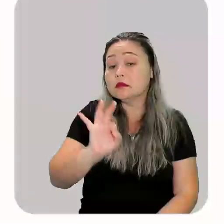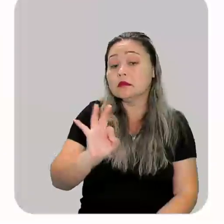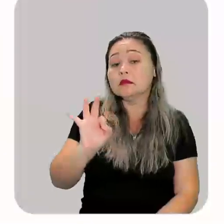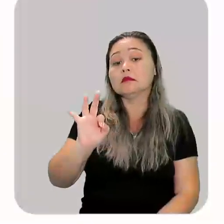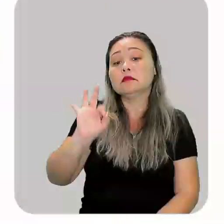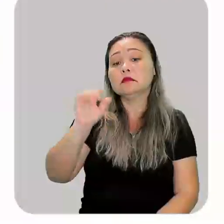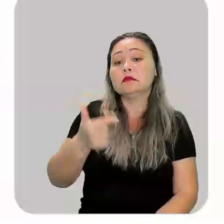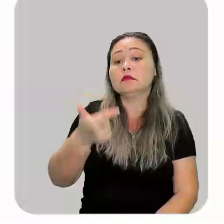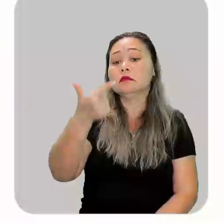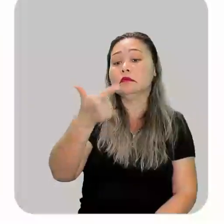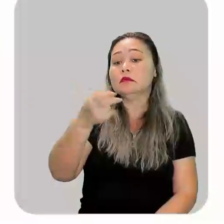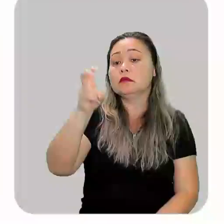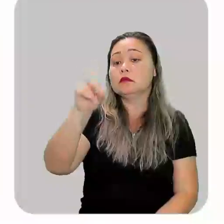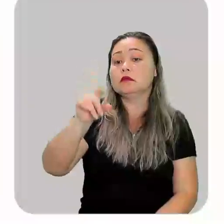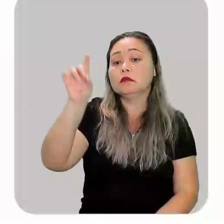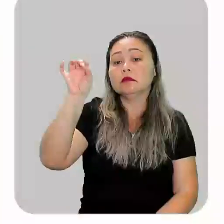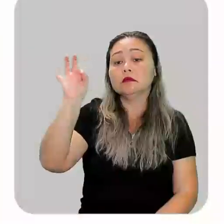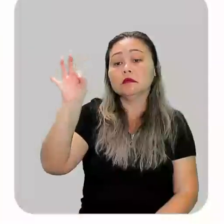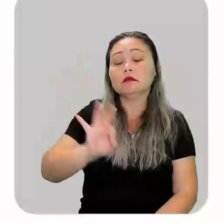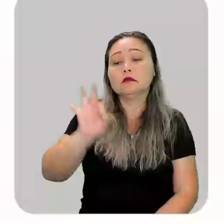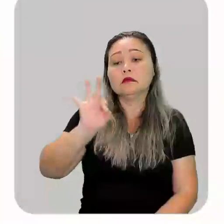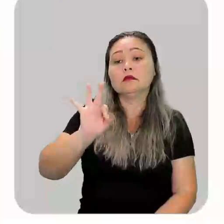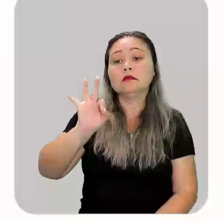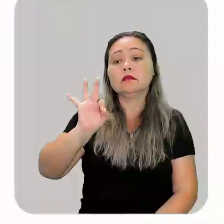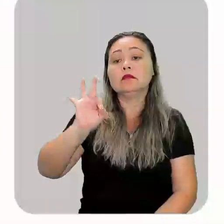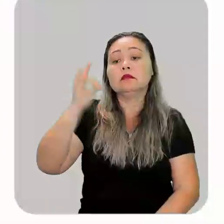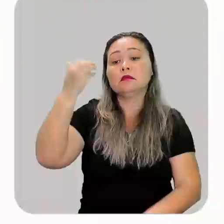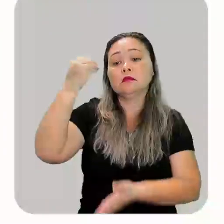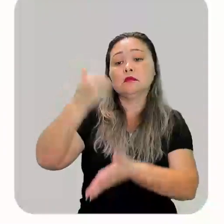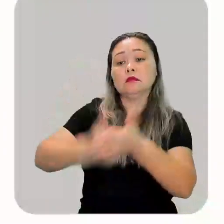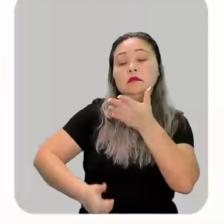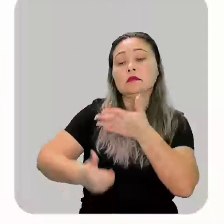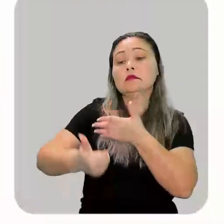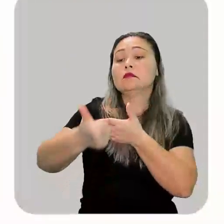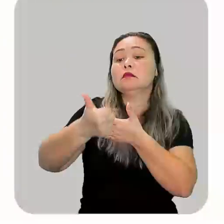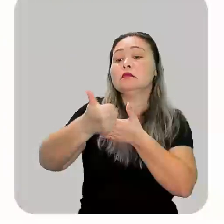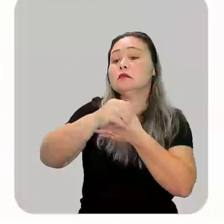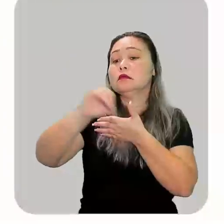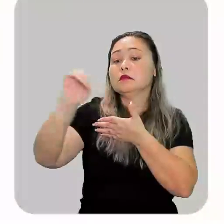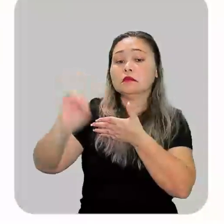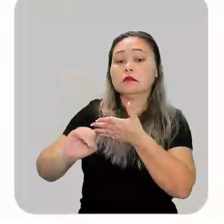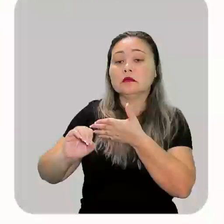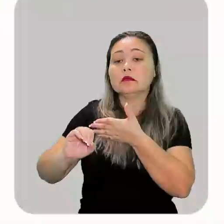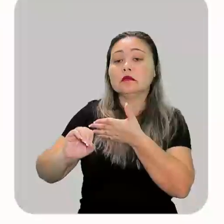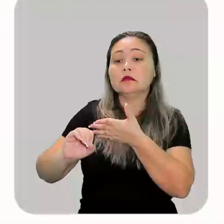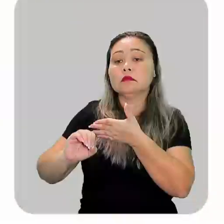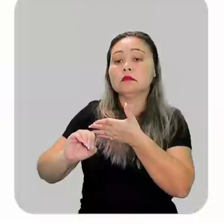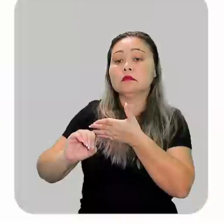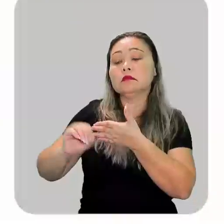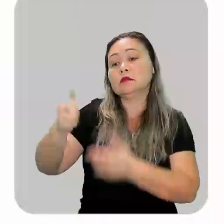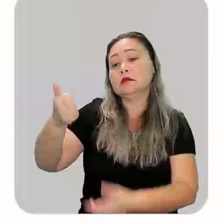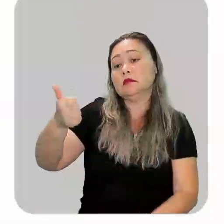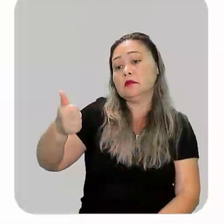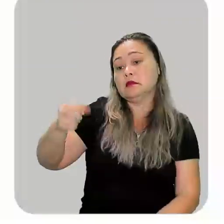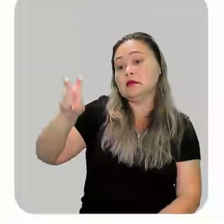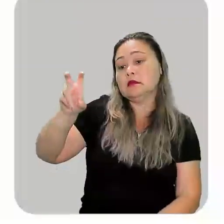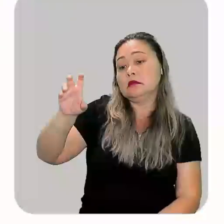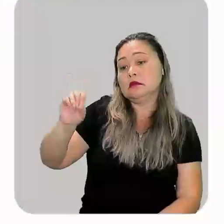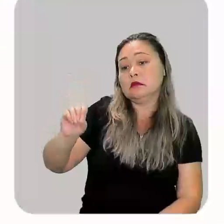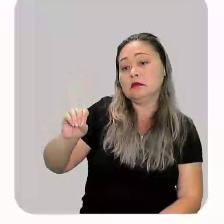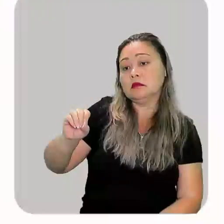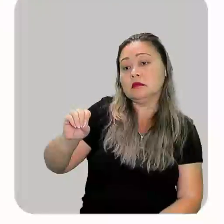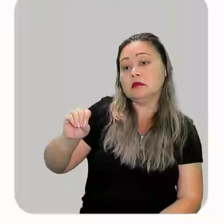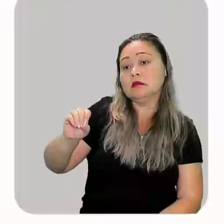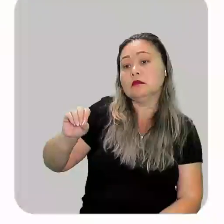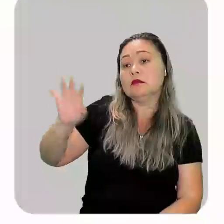Então, 250, a gente vai ter que fazer o quê? Descontar o 100%. E o que me sobra?